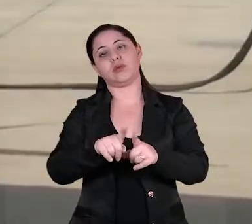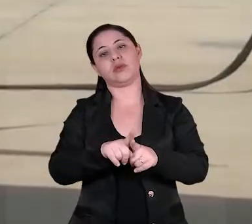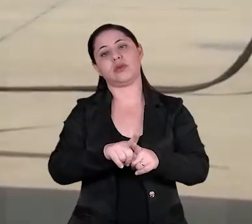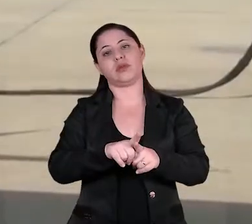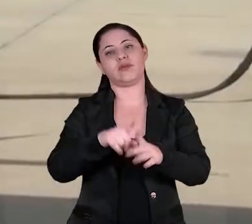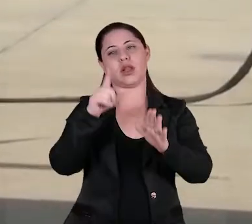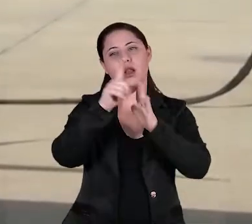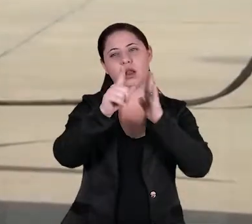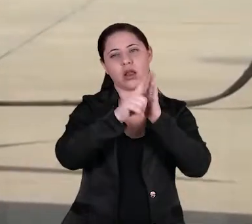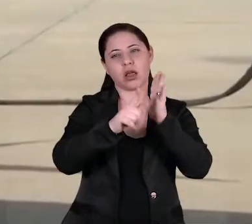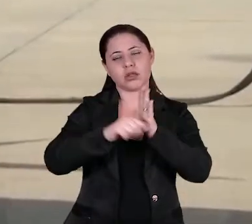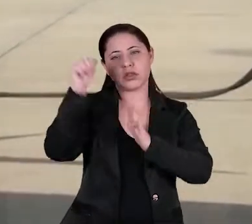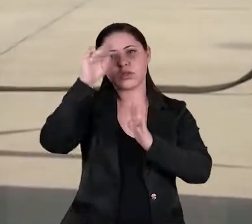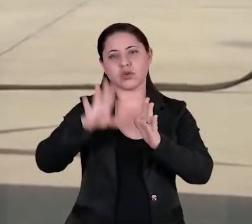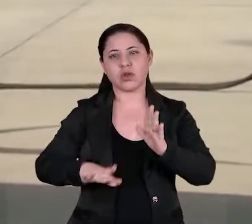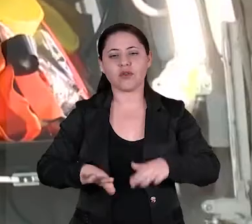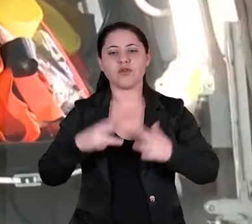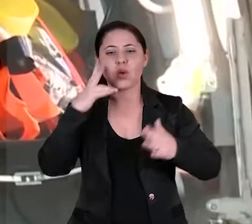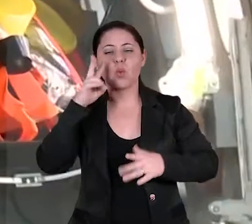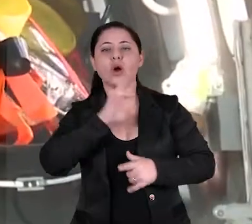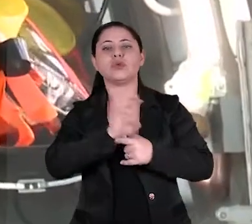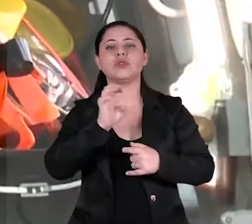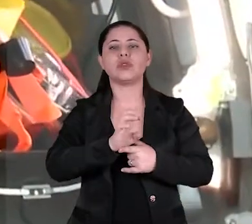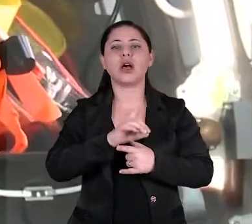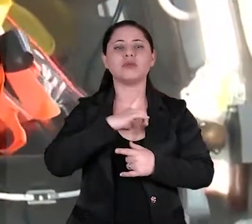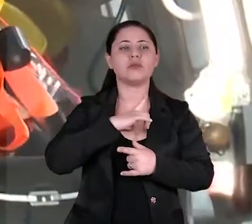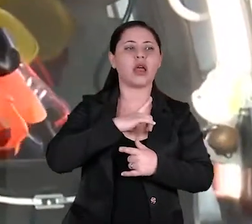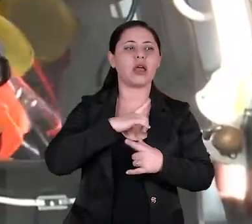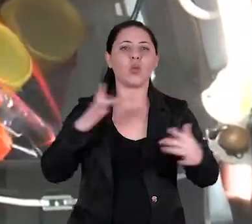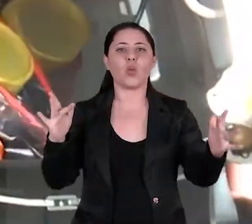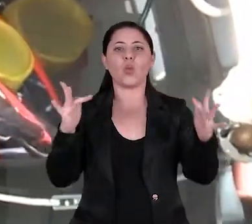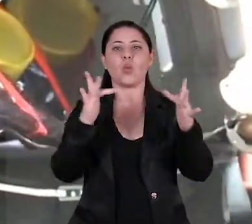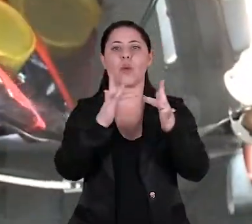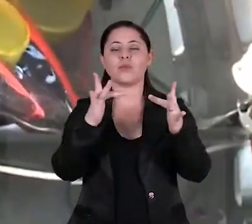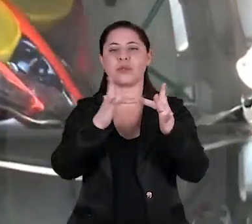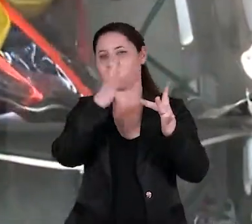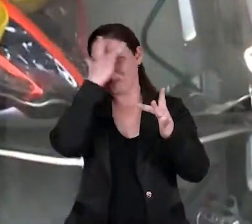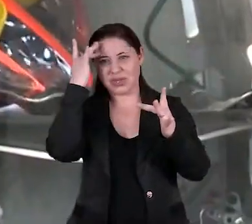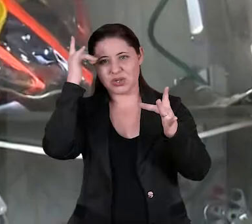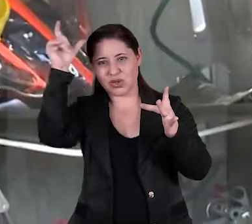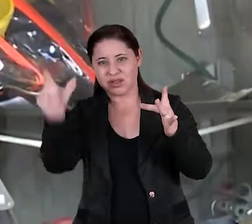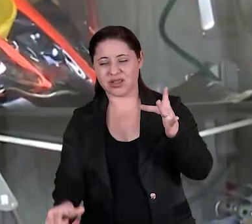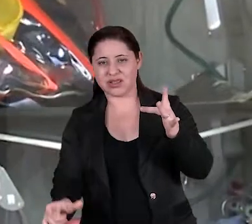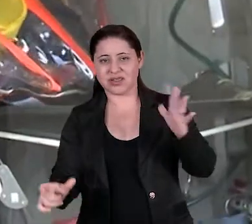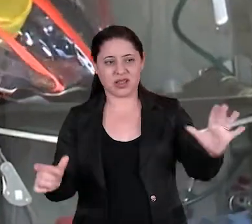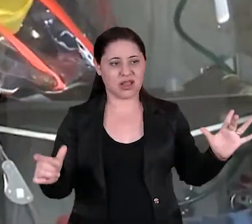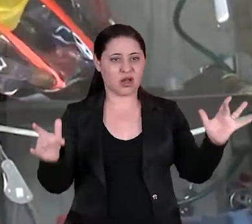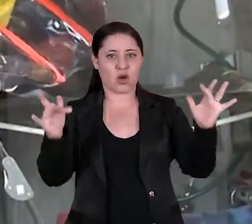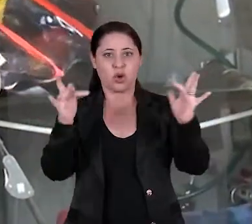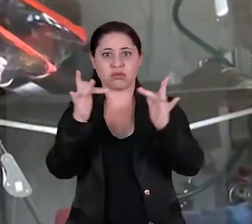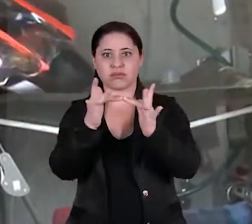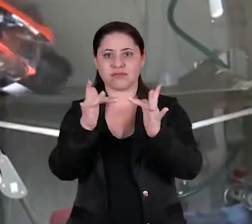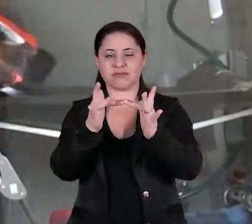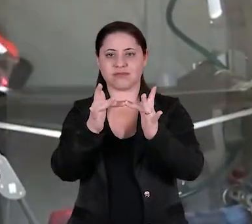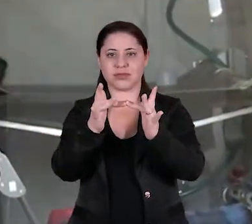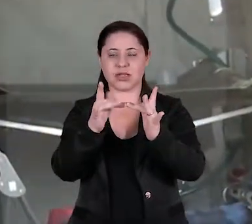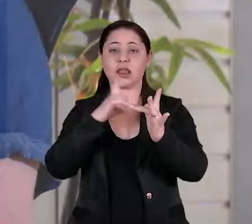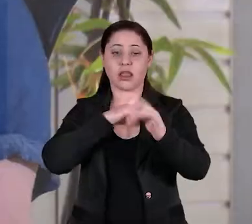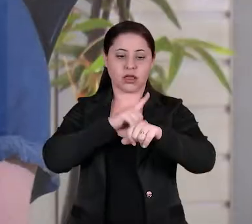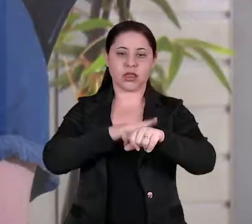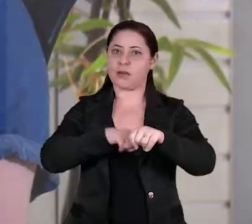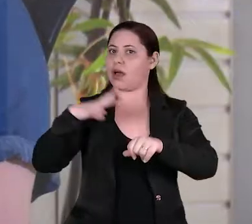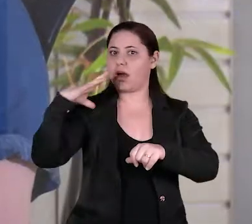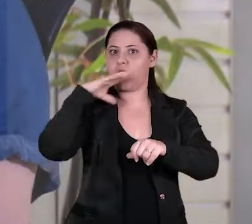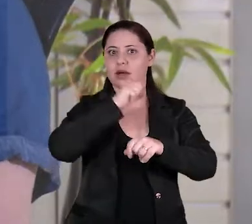gente roda uma lista nacional e verifica quais os estados têm um receptor compatível. Claro, a gente tem um tempo de isquemia desses órgãos, então a